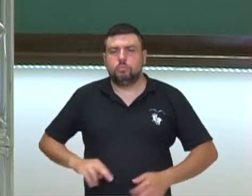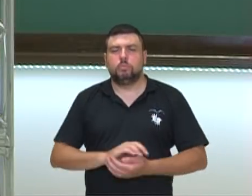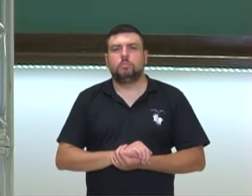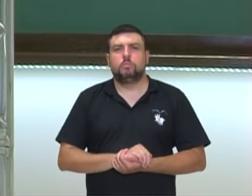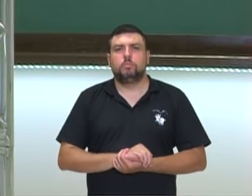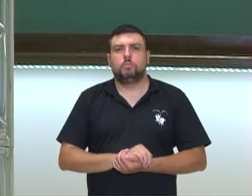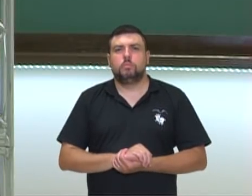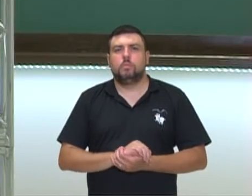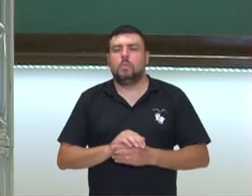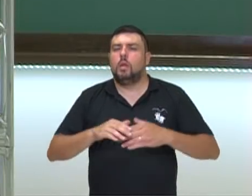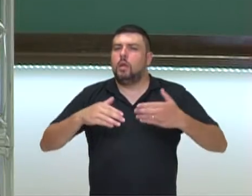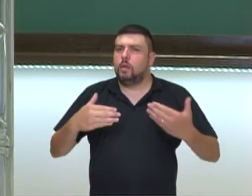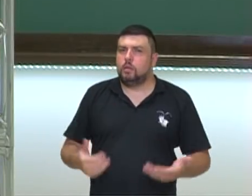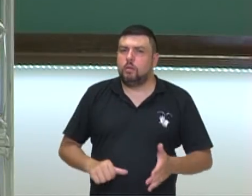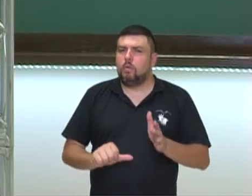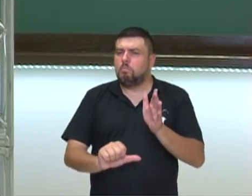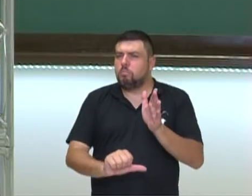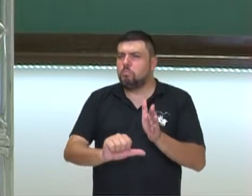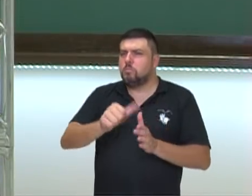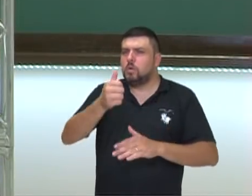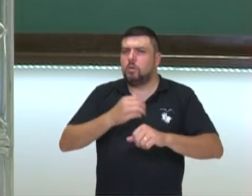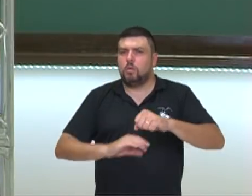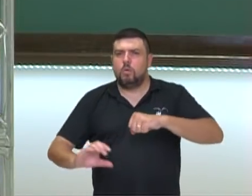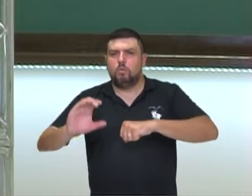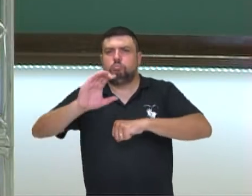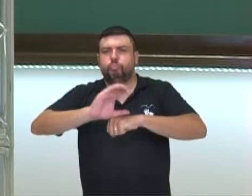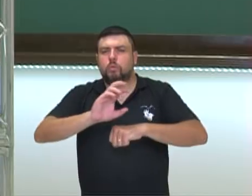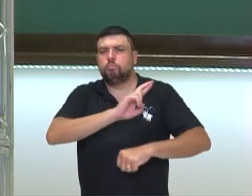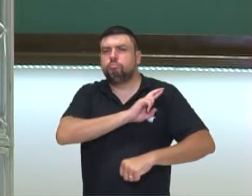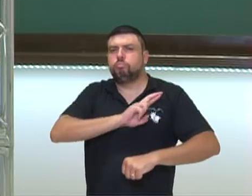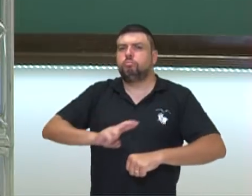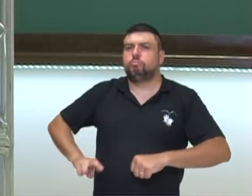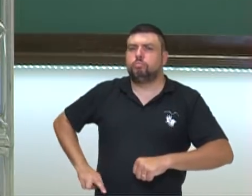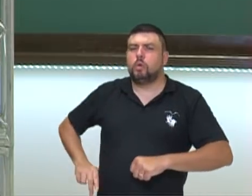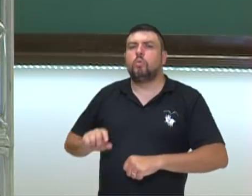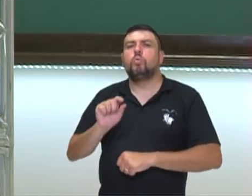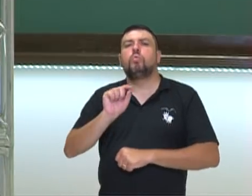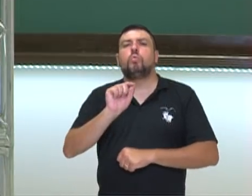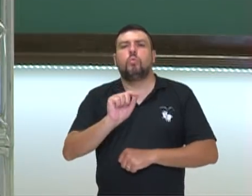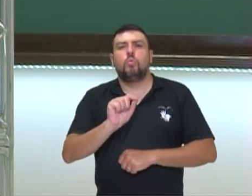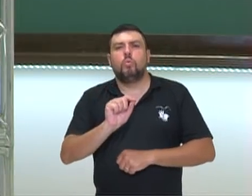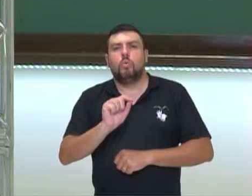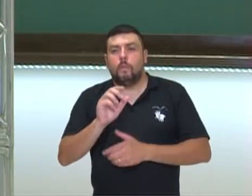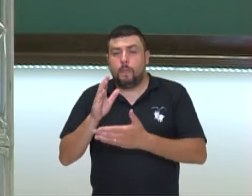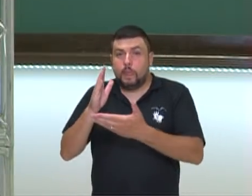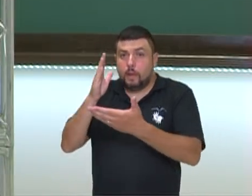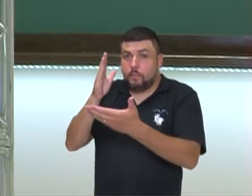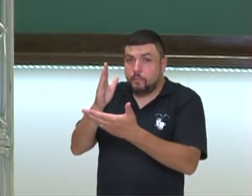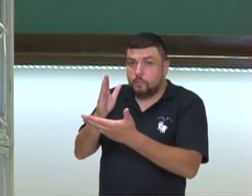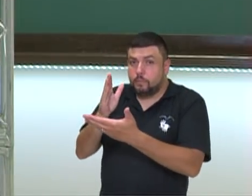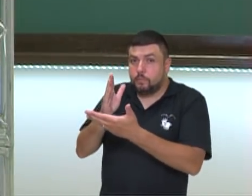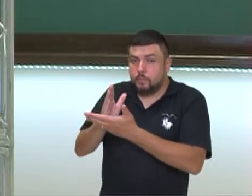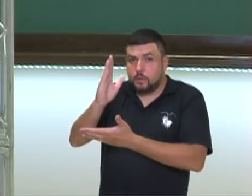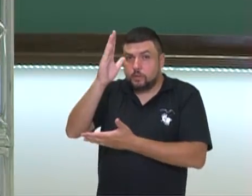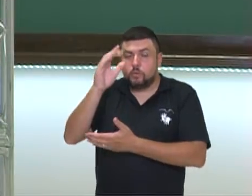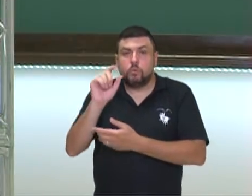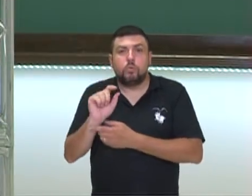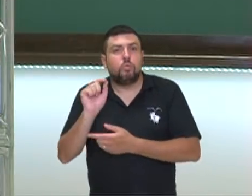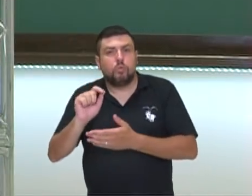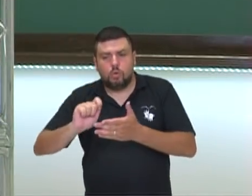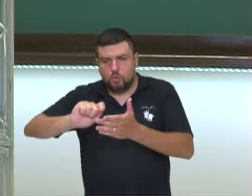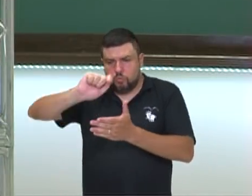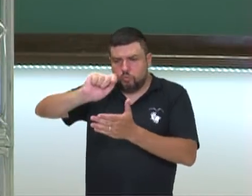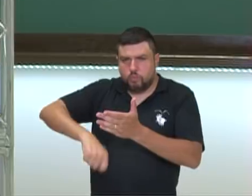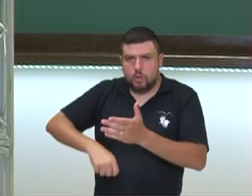nossa primeira Constituição republicana foi promulgada, ou seja, aprovada, entrou em prática. Foi posta